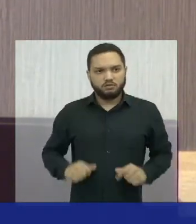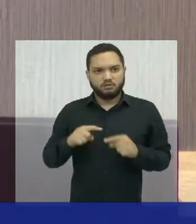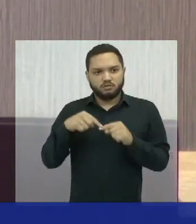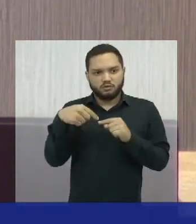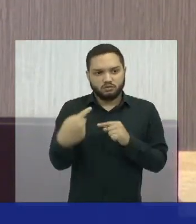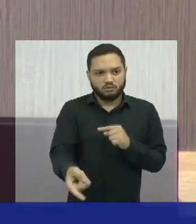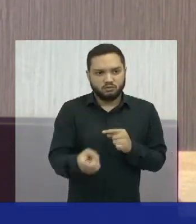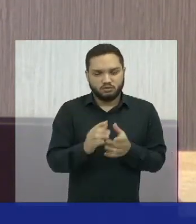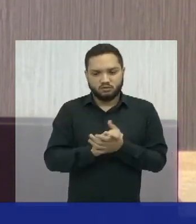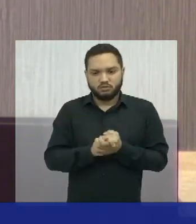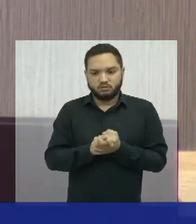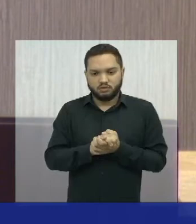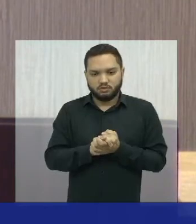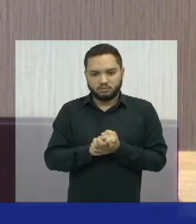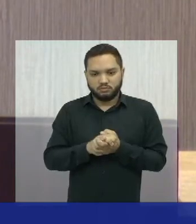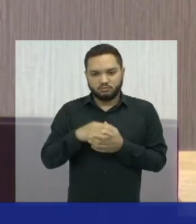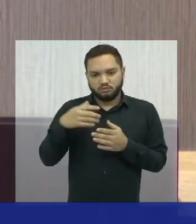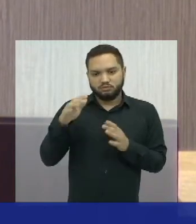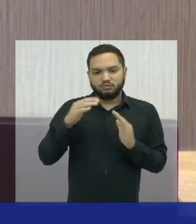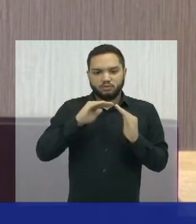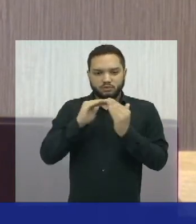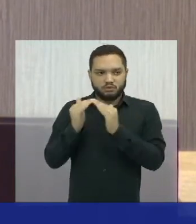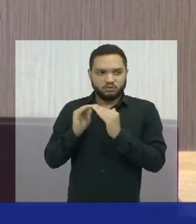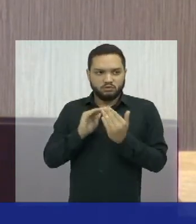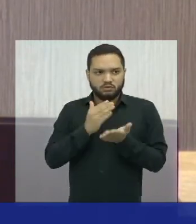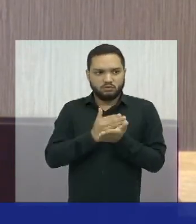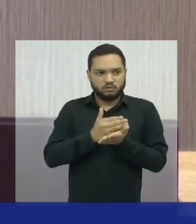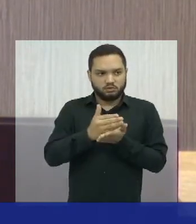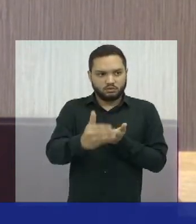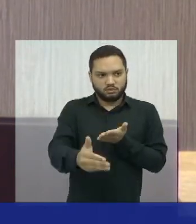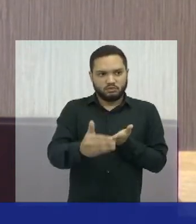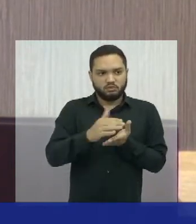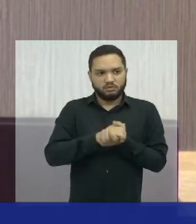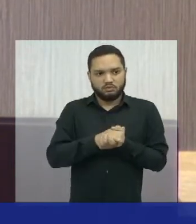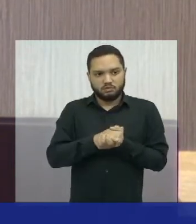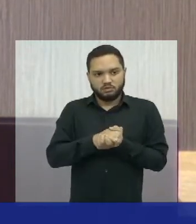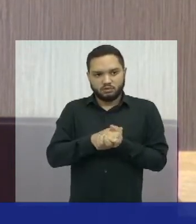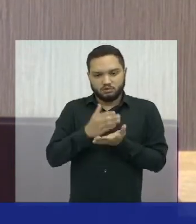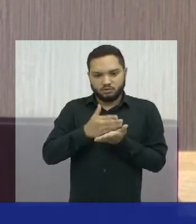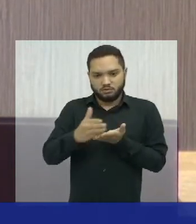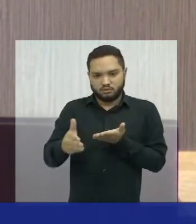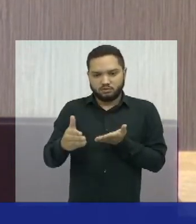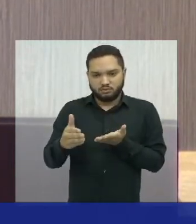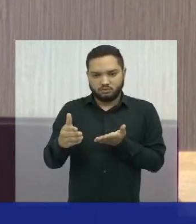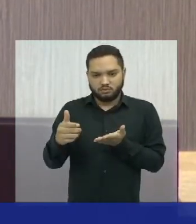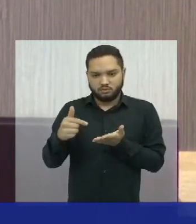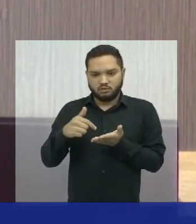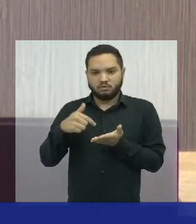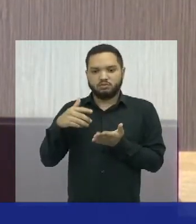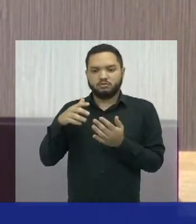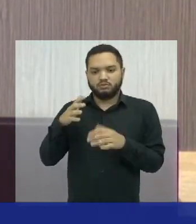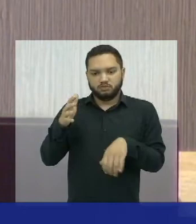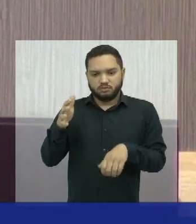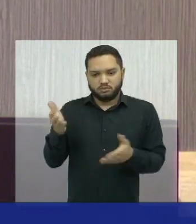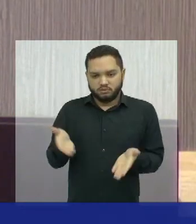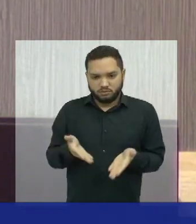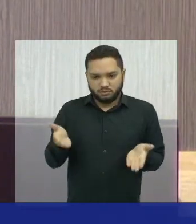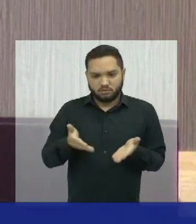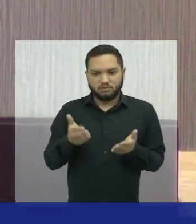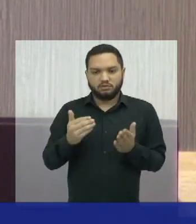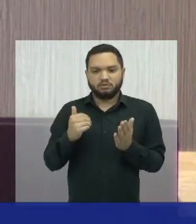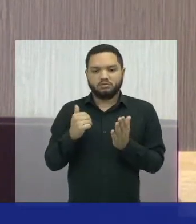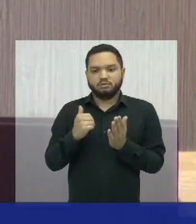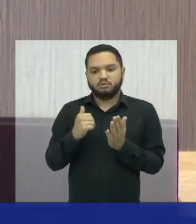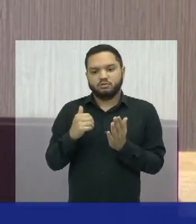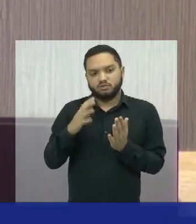seguida, dias depois, a comunidade começou a transformar novamente numa rampa de lixo. E agora, para